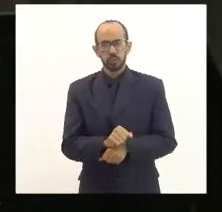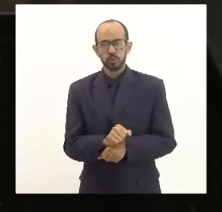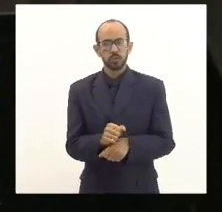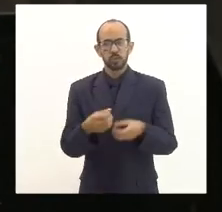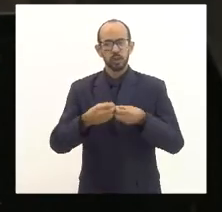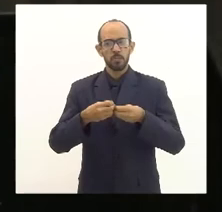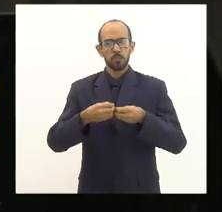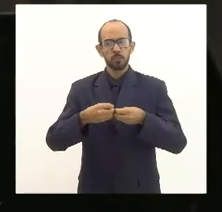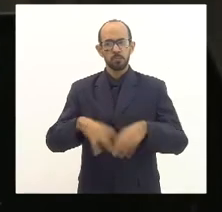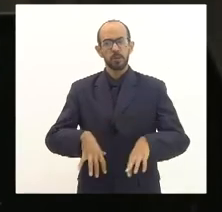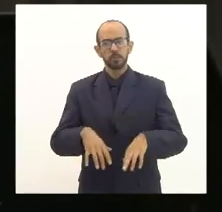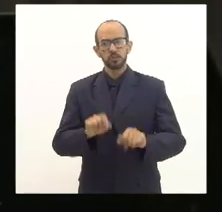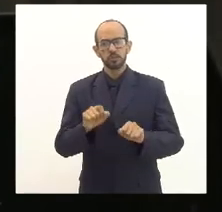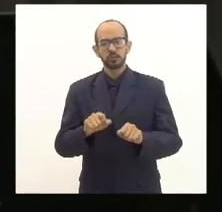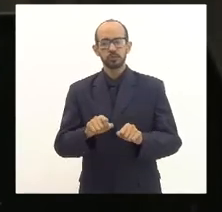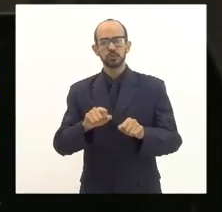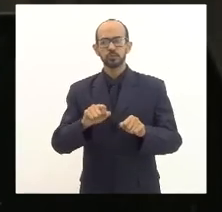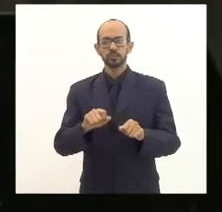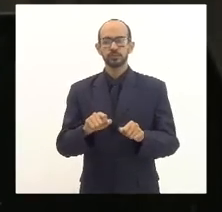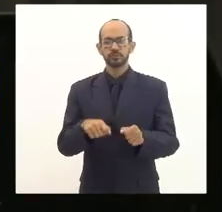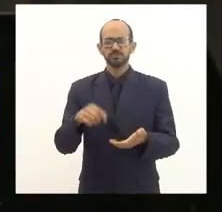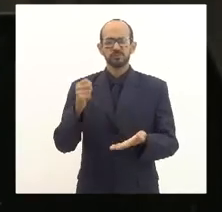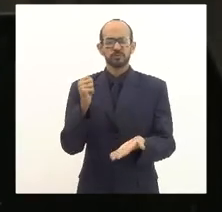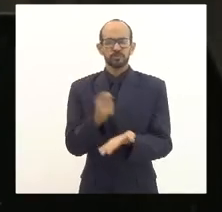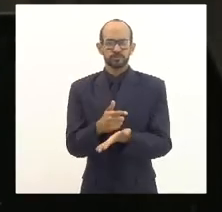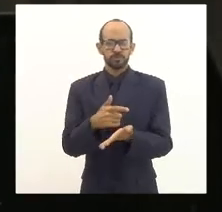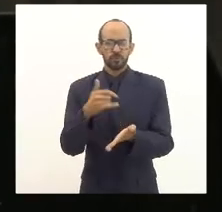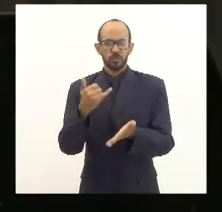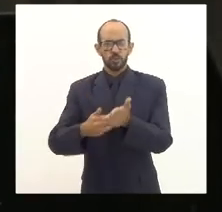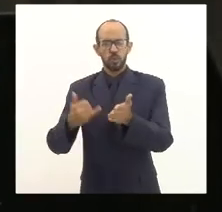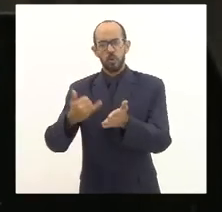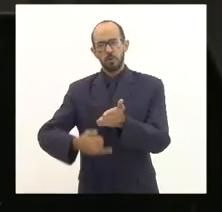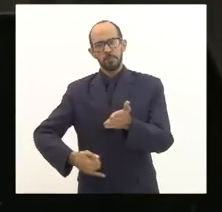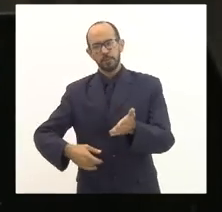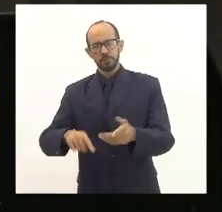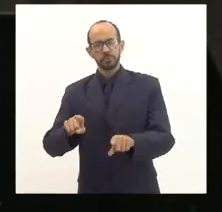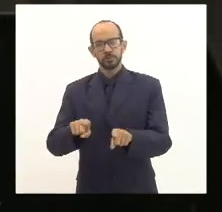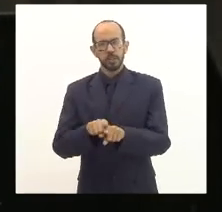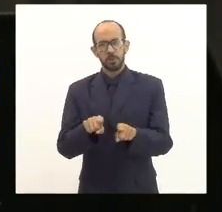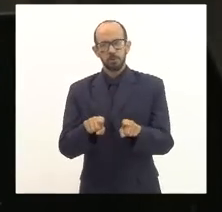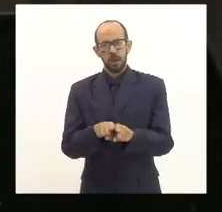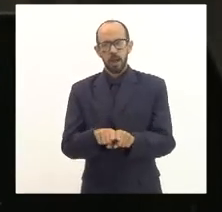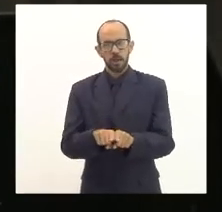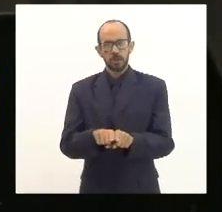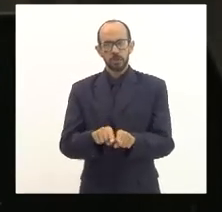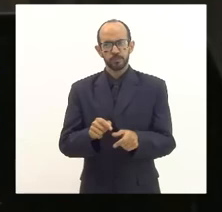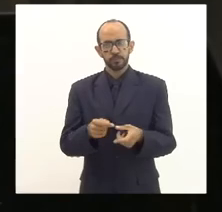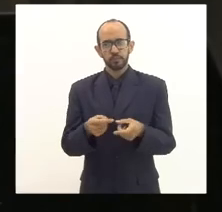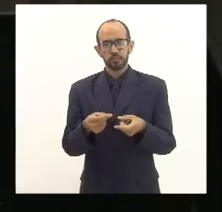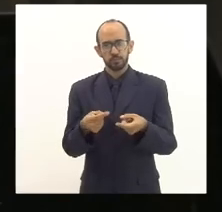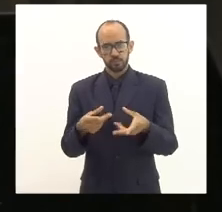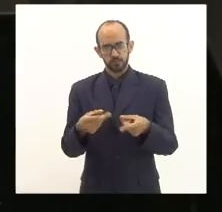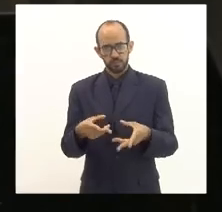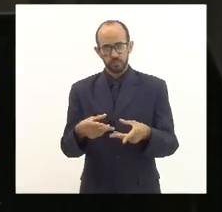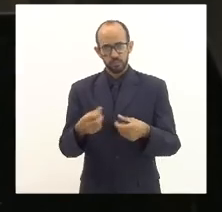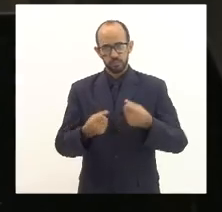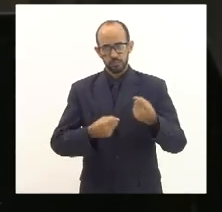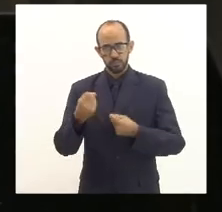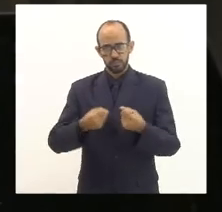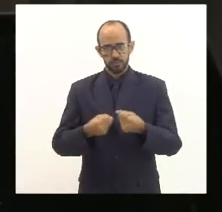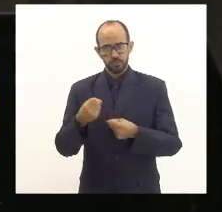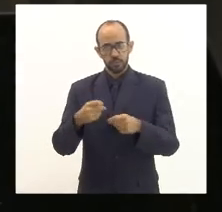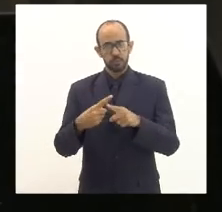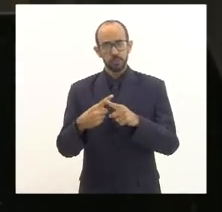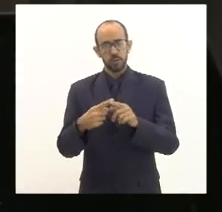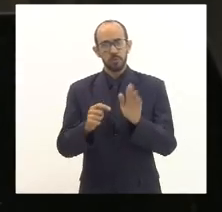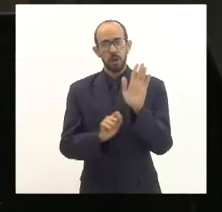prejudica a cada vez mais o contribuinte que prejudica o fluxo de venda de automóveis porque é mais